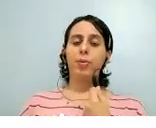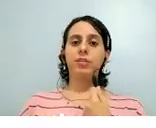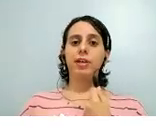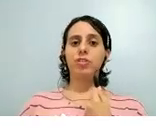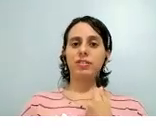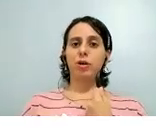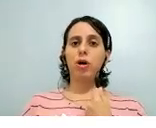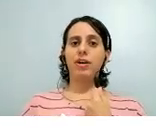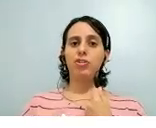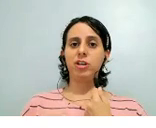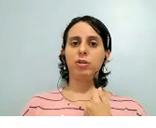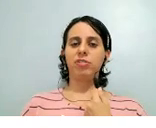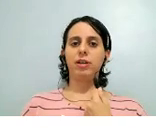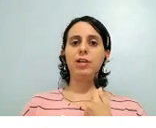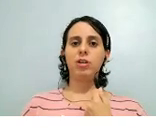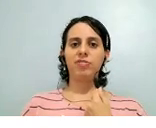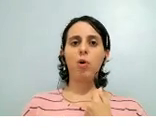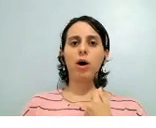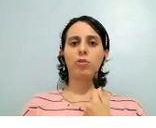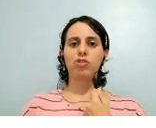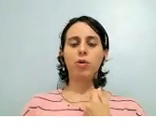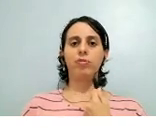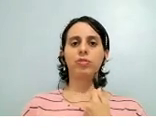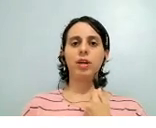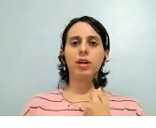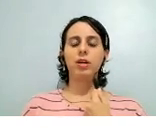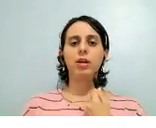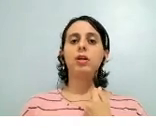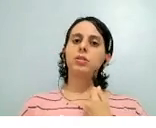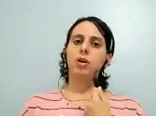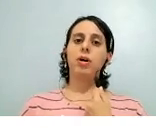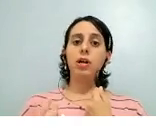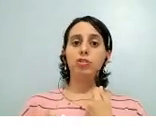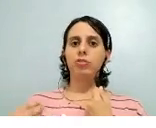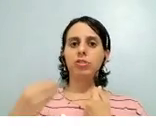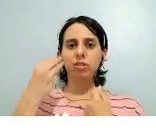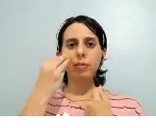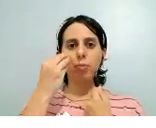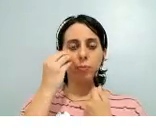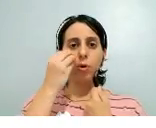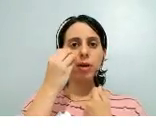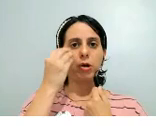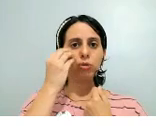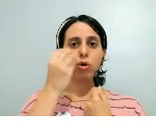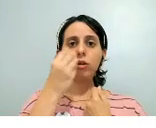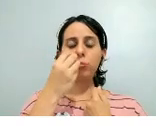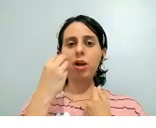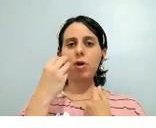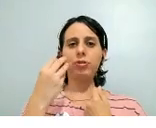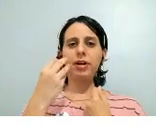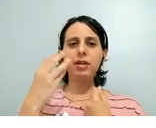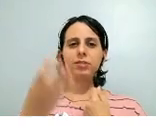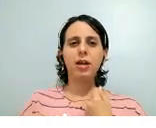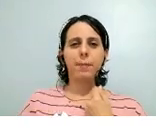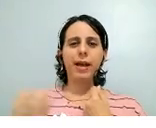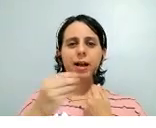Também é importante nessa hora, a dica que eu falei de levar um álcool em gel com você. Então, antes de você pôr a mão nos olhos, pôr a